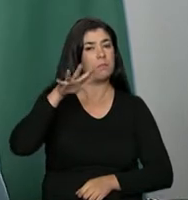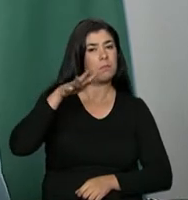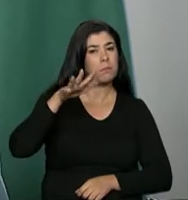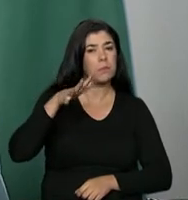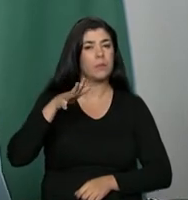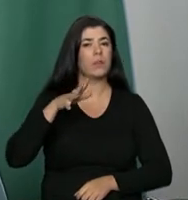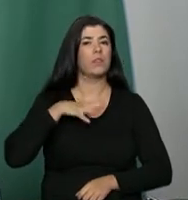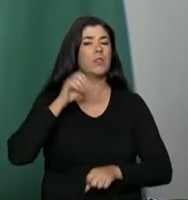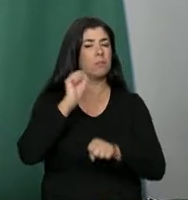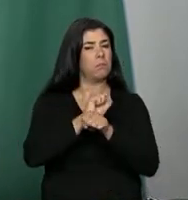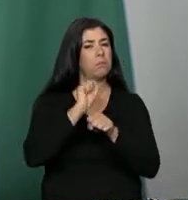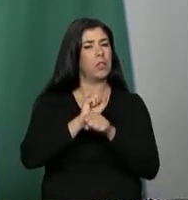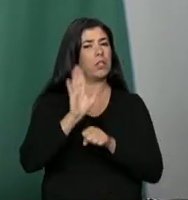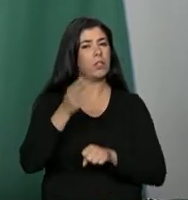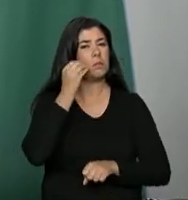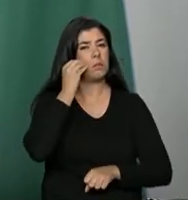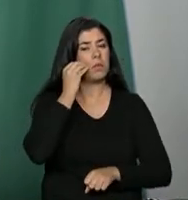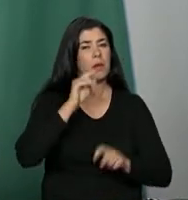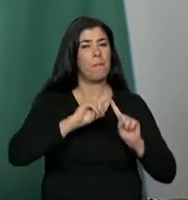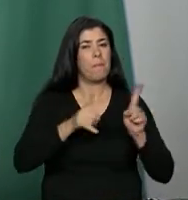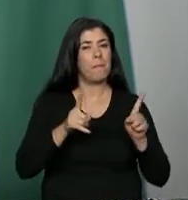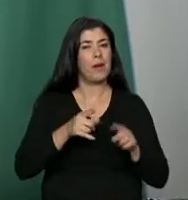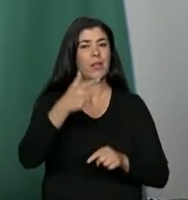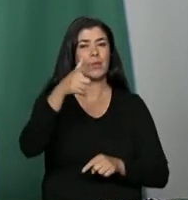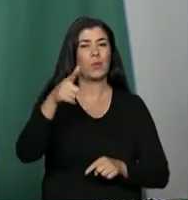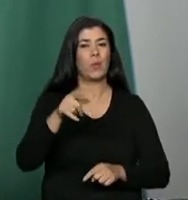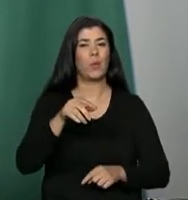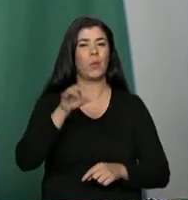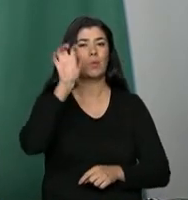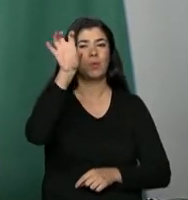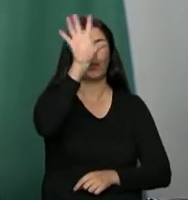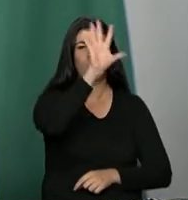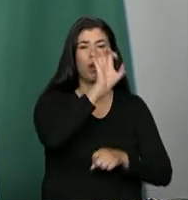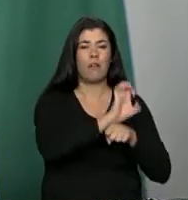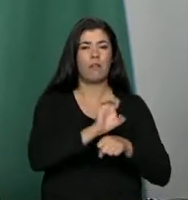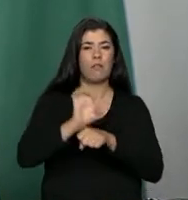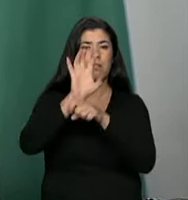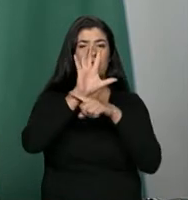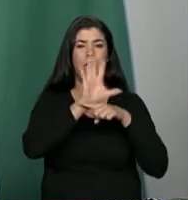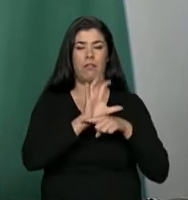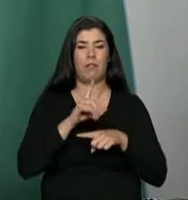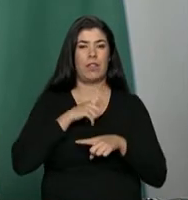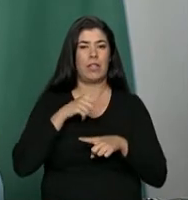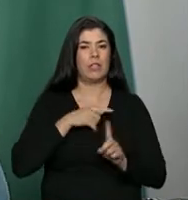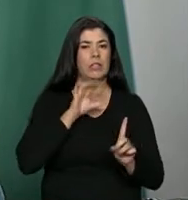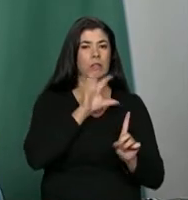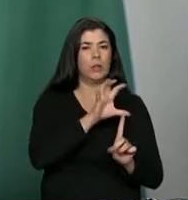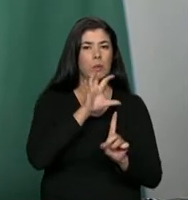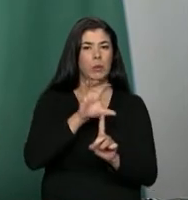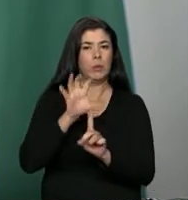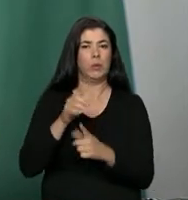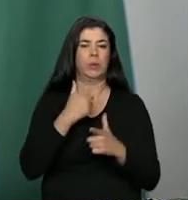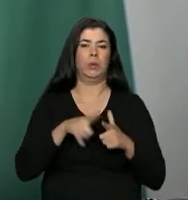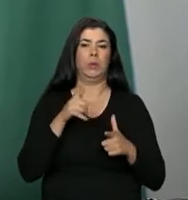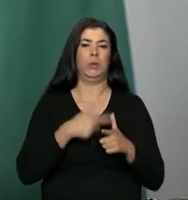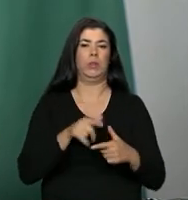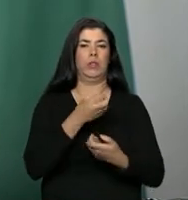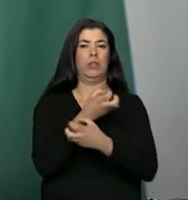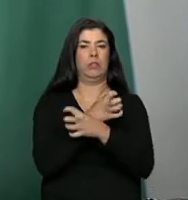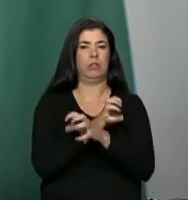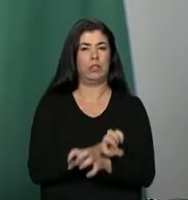menos esperado, mas a seca atinge também de forma muito, muito intensa os